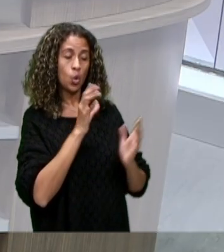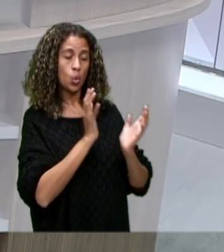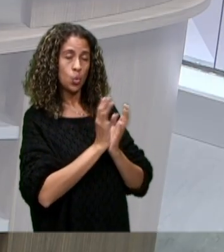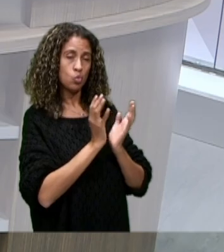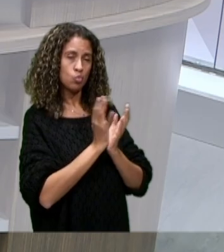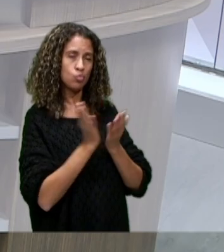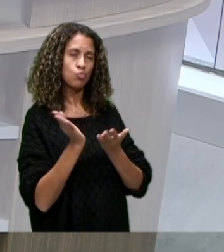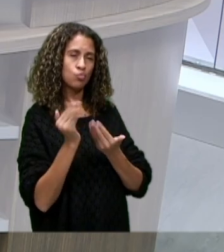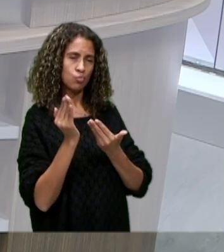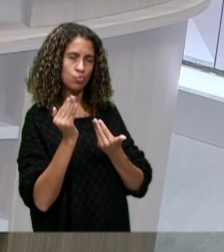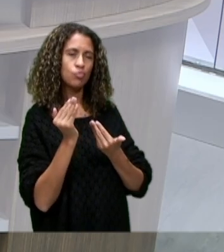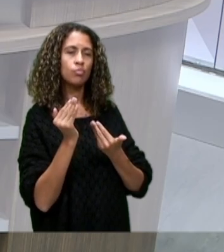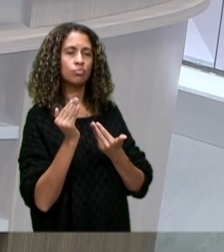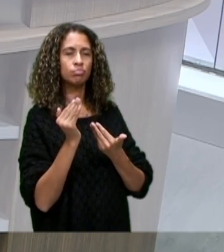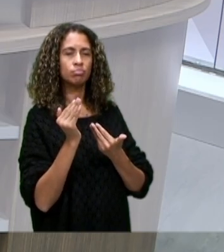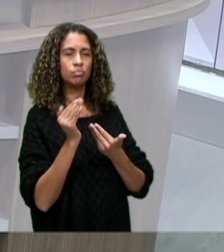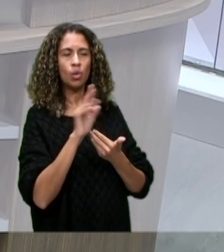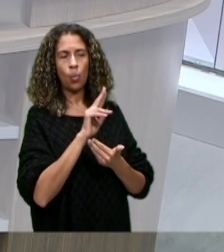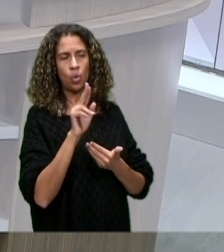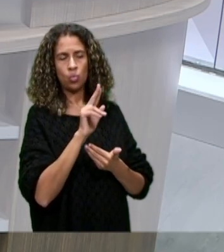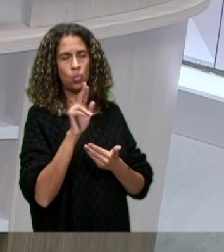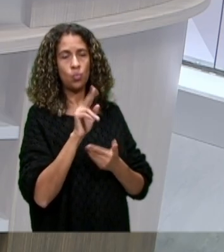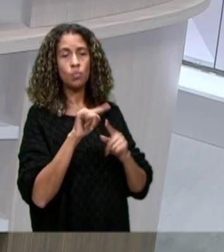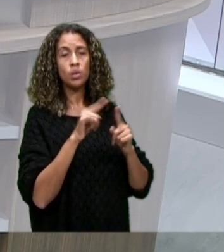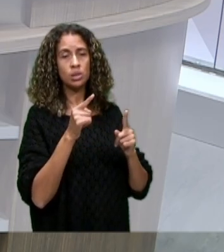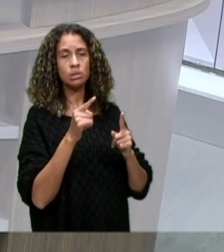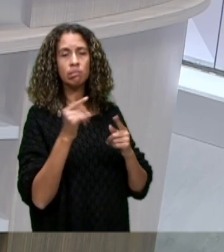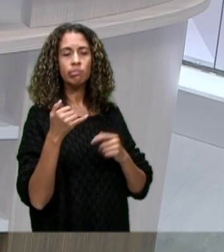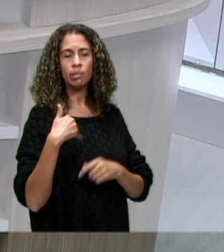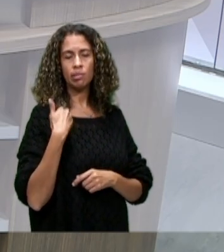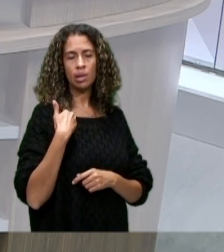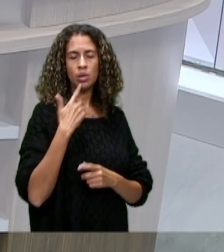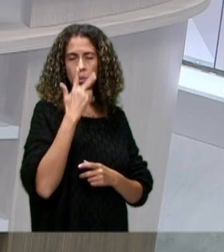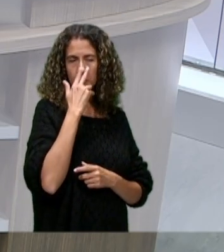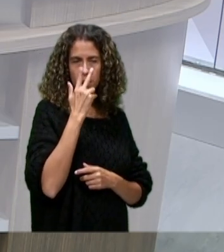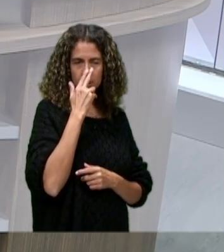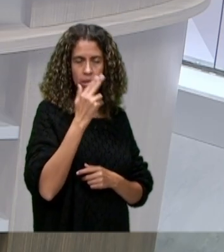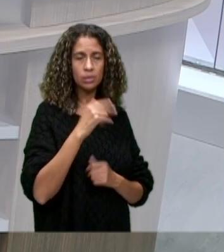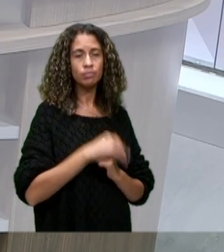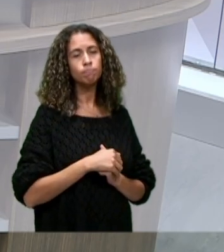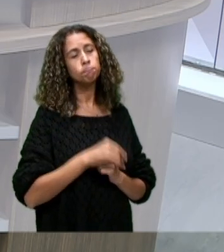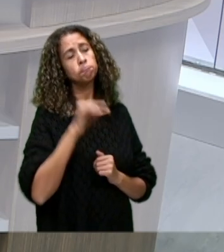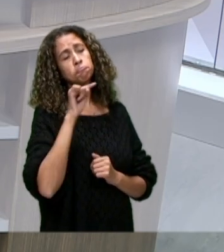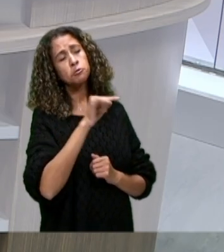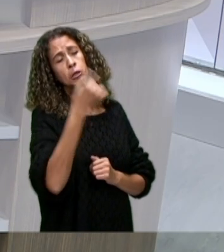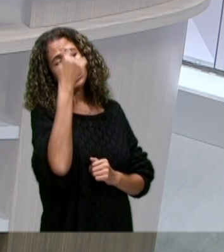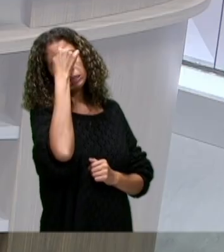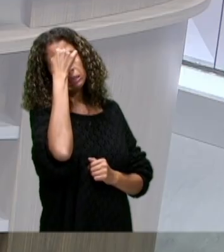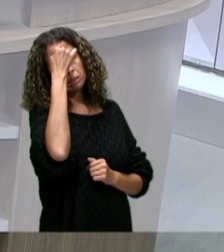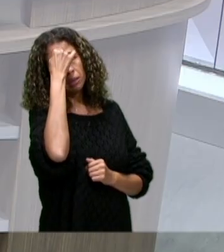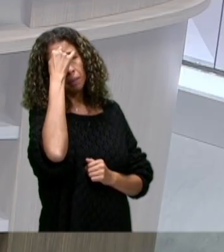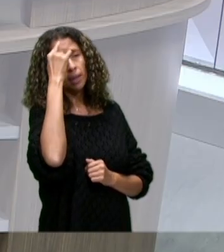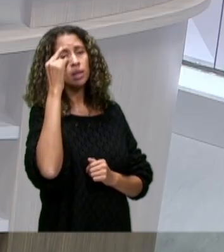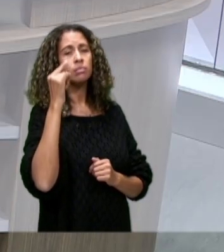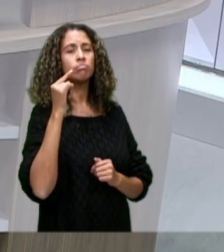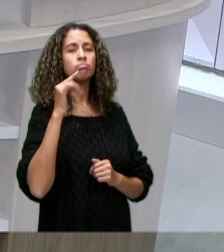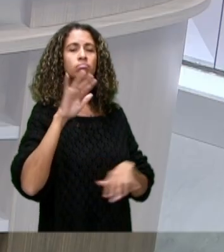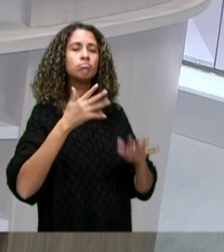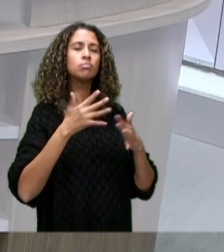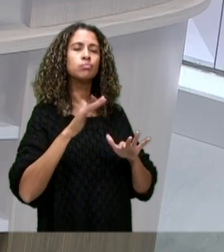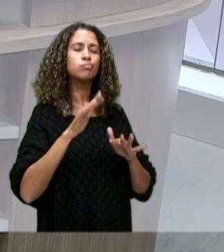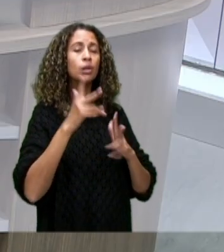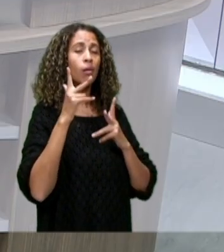tinha esse, não tinha esse termo, mas a idade era a mesma coisa. Aí o que pensas é mais ou